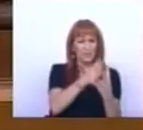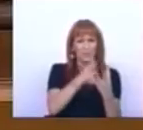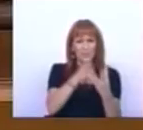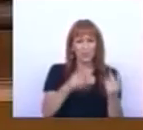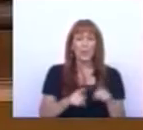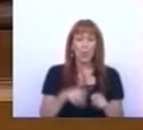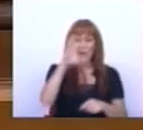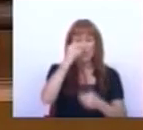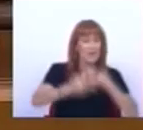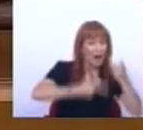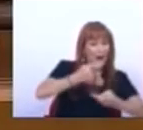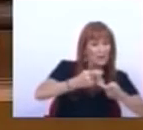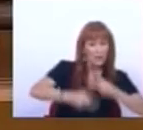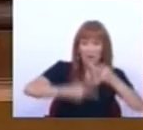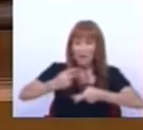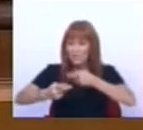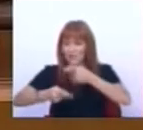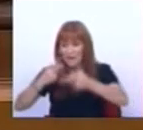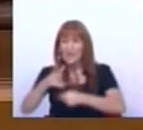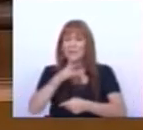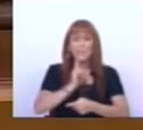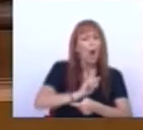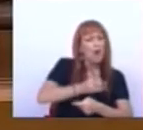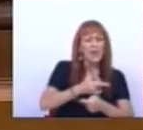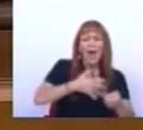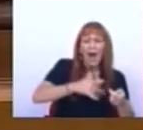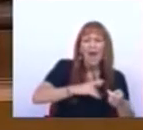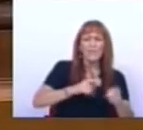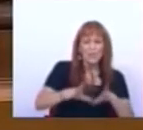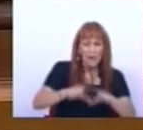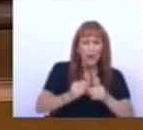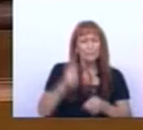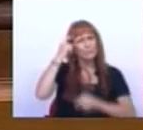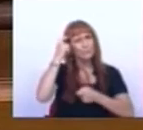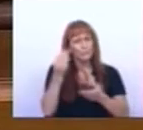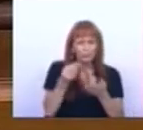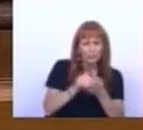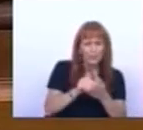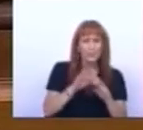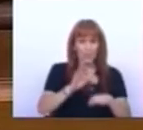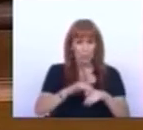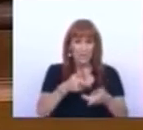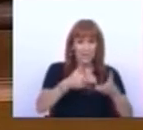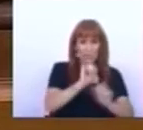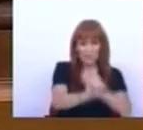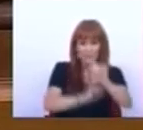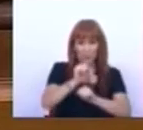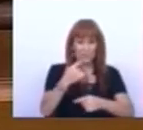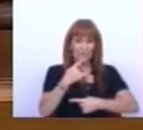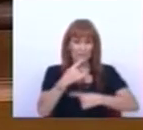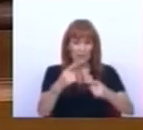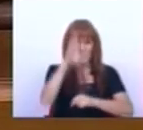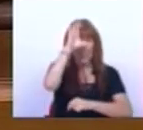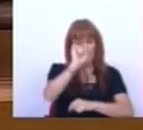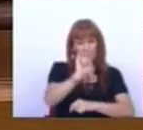que o Governo avaliasse e nos dissesse quais estaria disposto a acolher ou a ponderar e, em função da disponibilidade manifestada